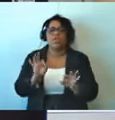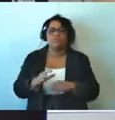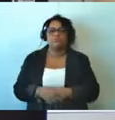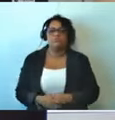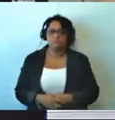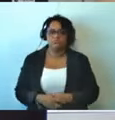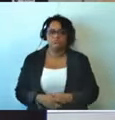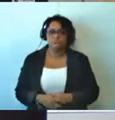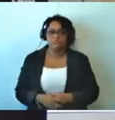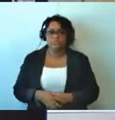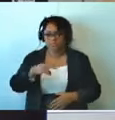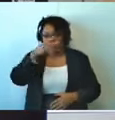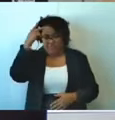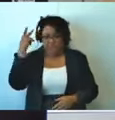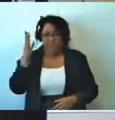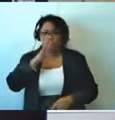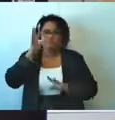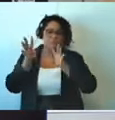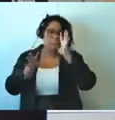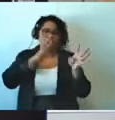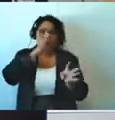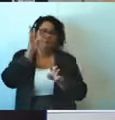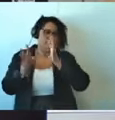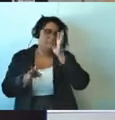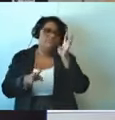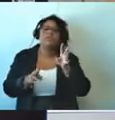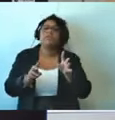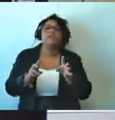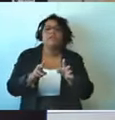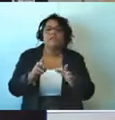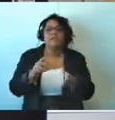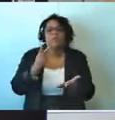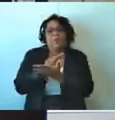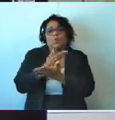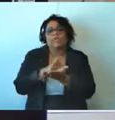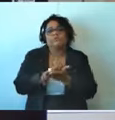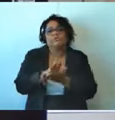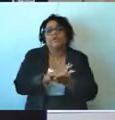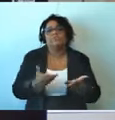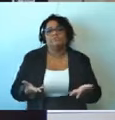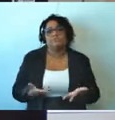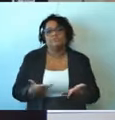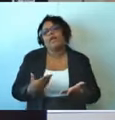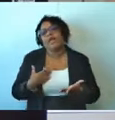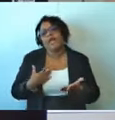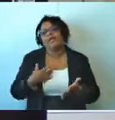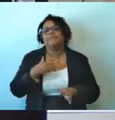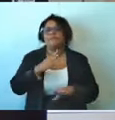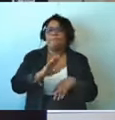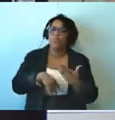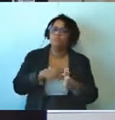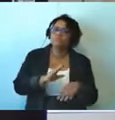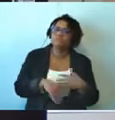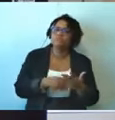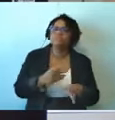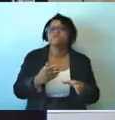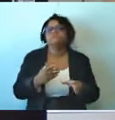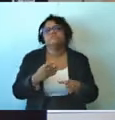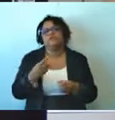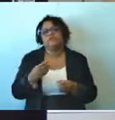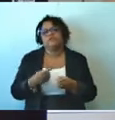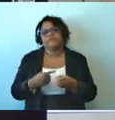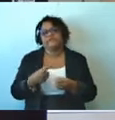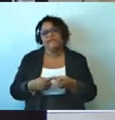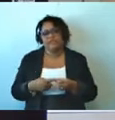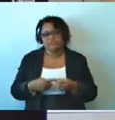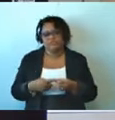acontecendo nada para ele. E isso vai desorganizando a cidade. Então, a gente tem que fazer um esforço para organizar a cidade, mas também para mostrar que aqueles